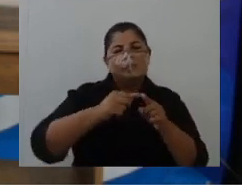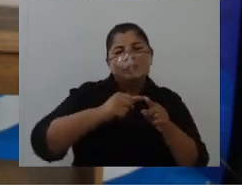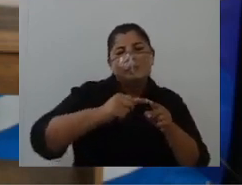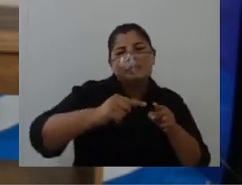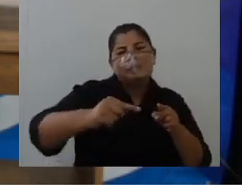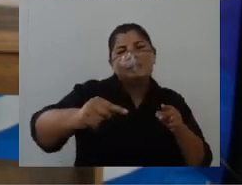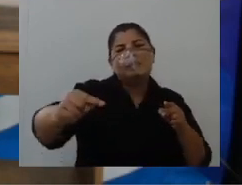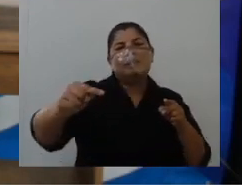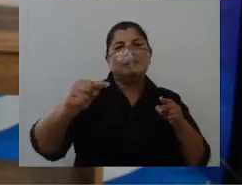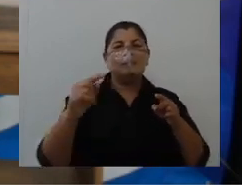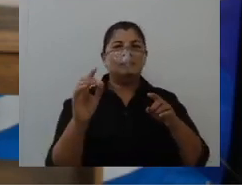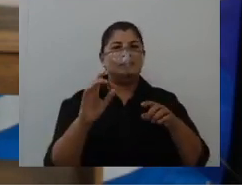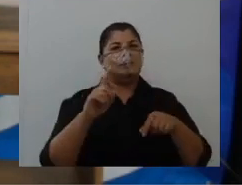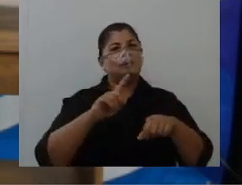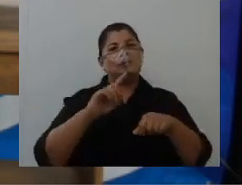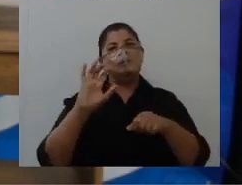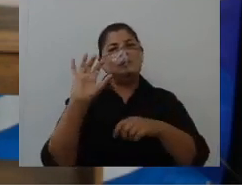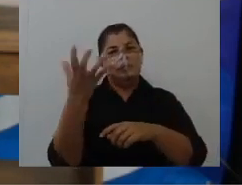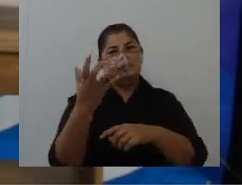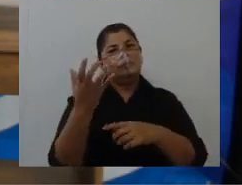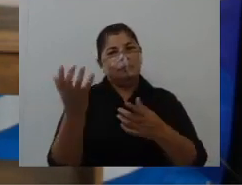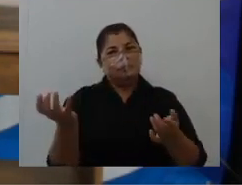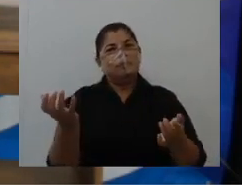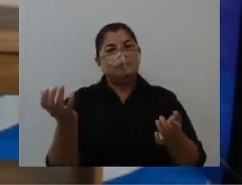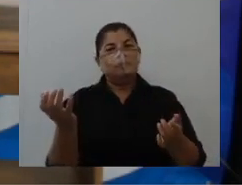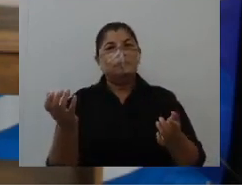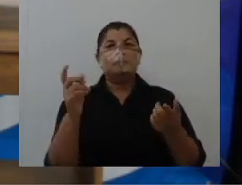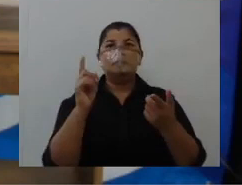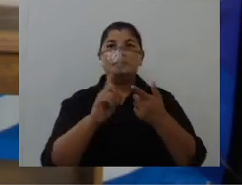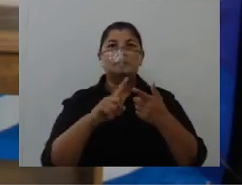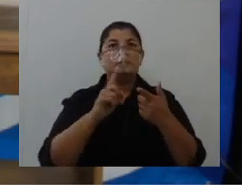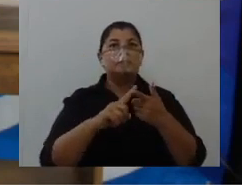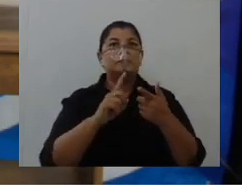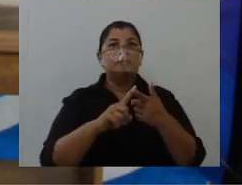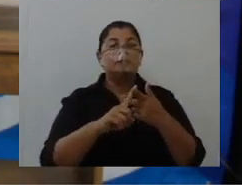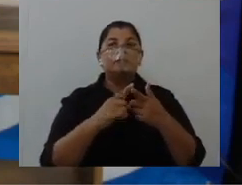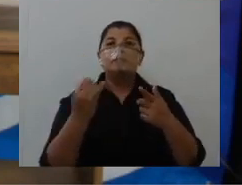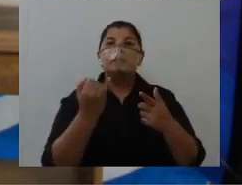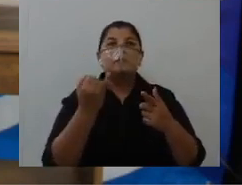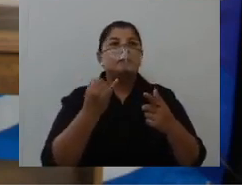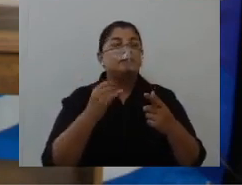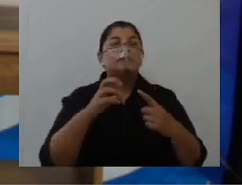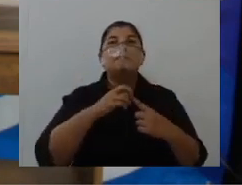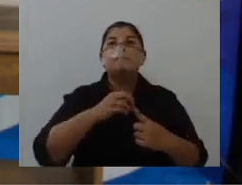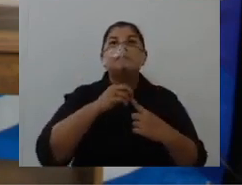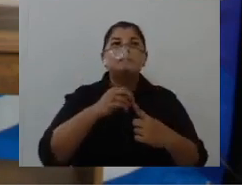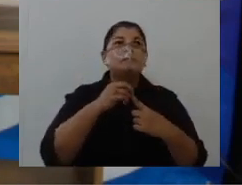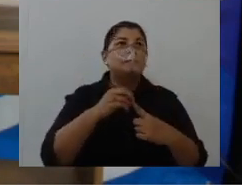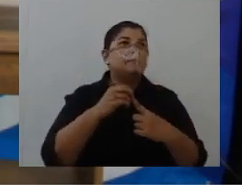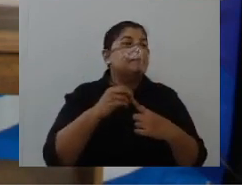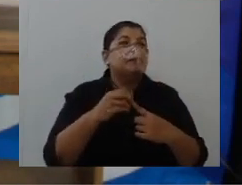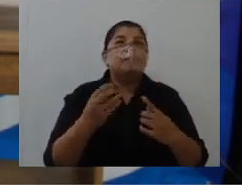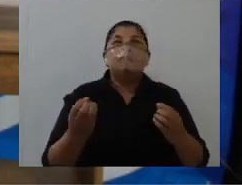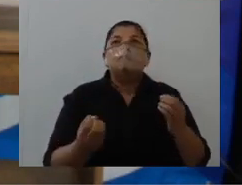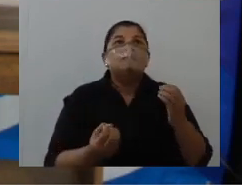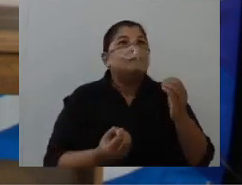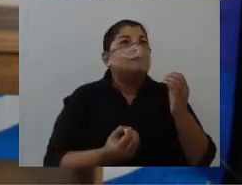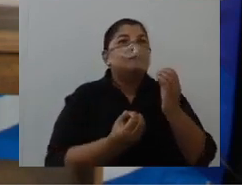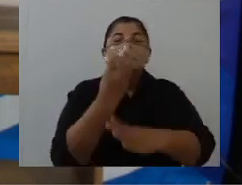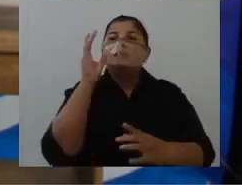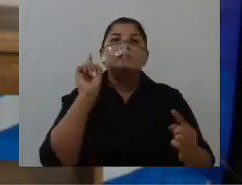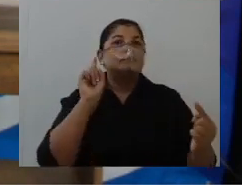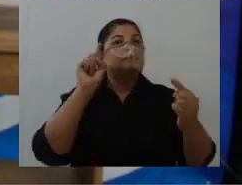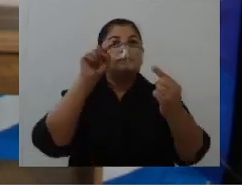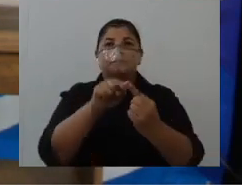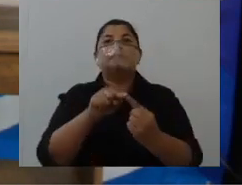psicológico. Outra característica de um texto narrativo é o clímax. É o momento principal, é o momento áureo, é o momento top da